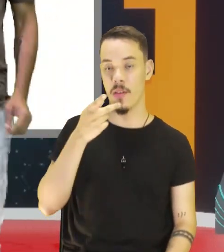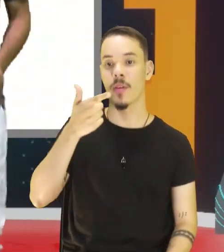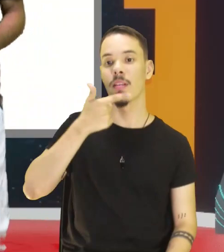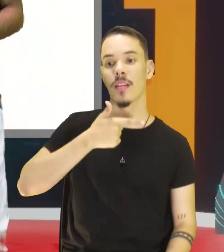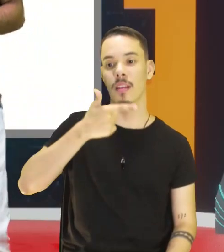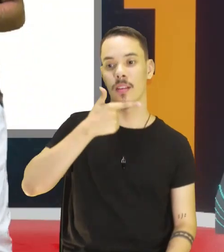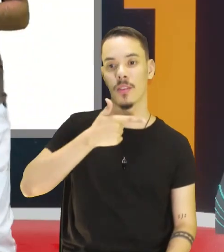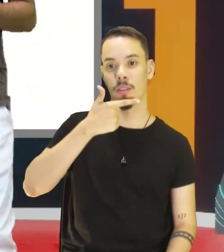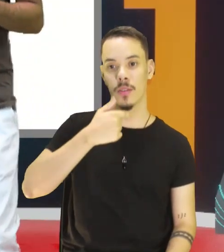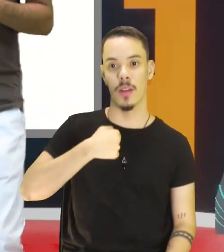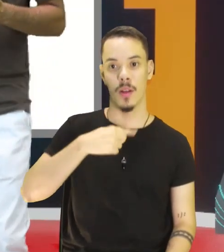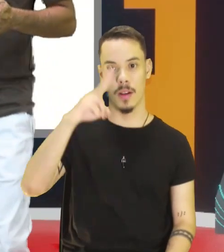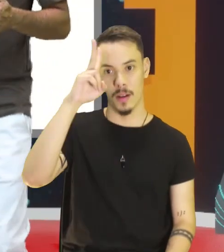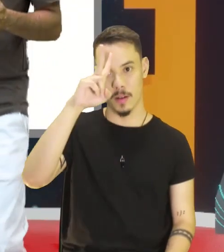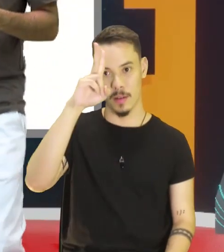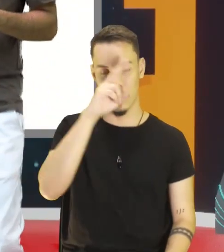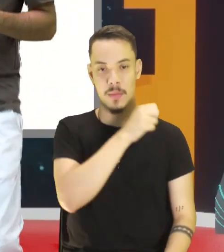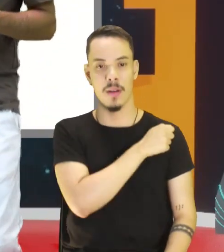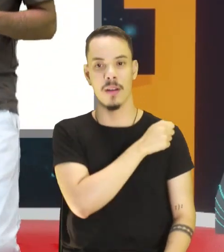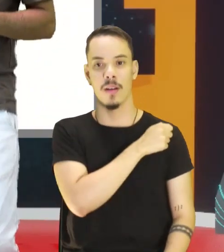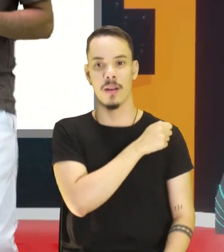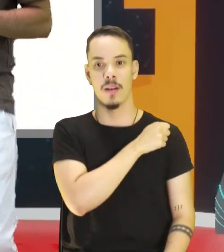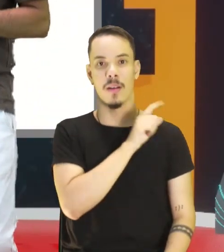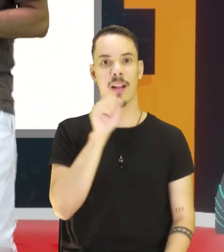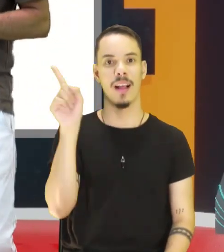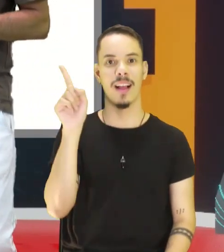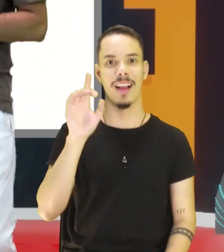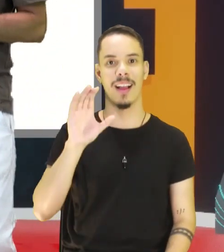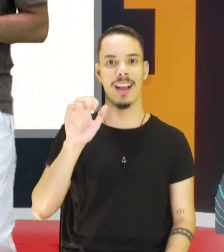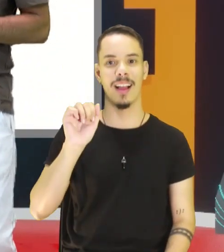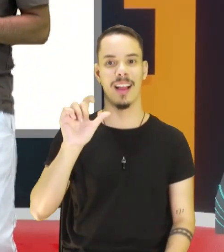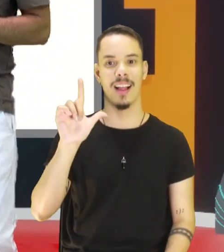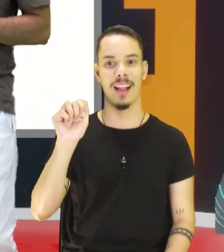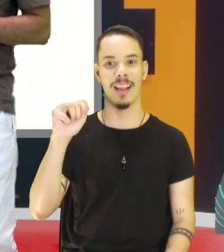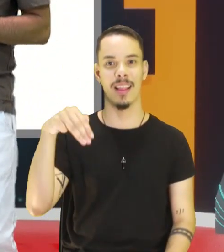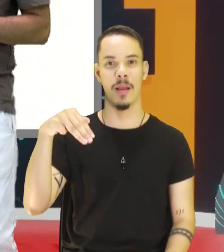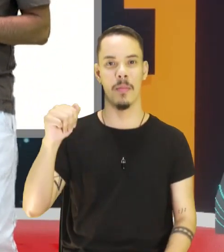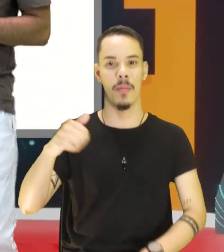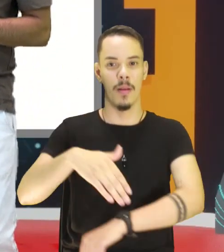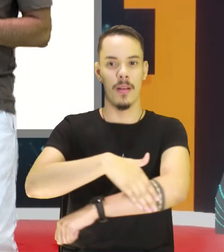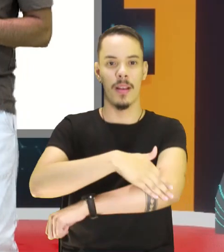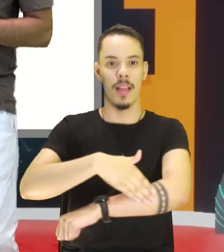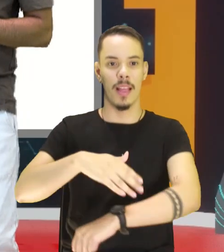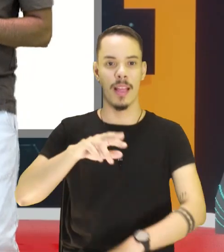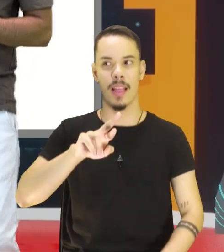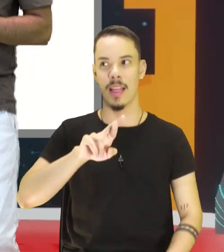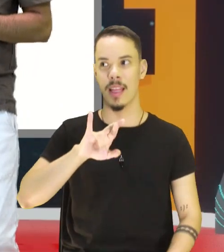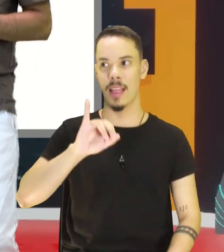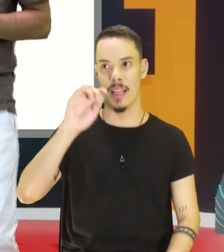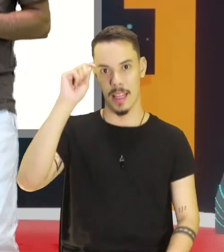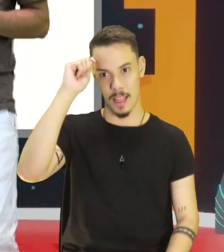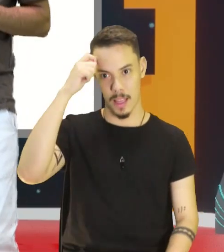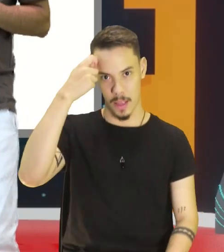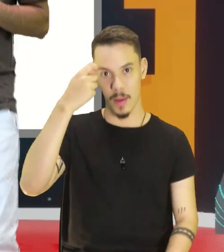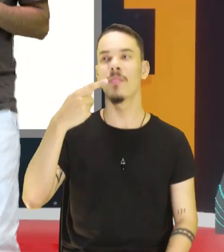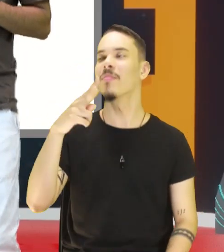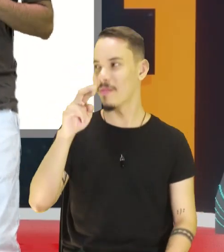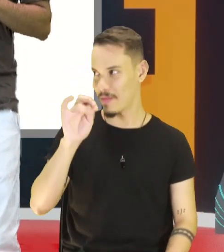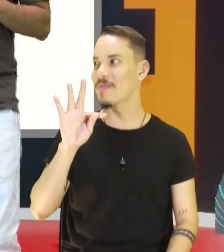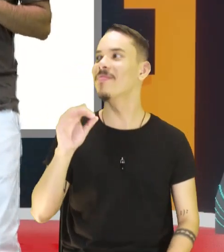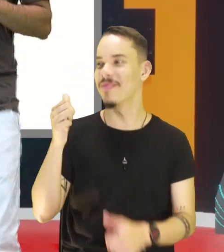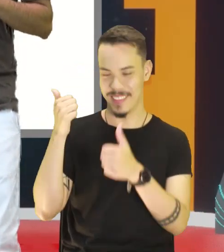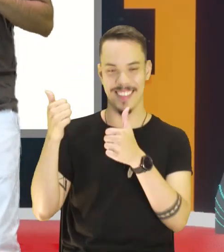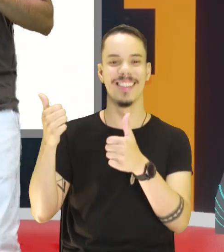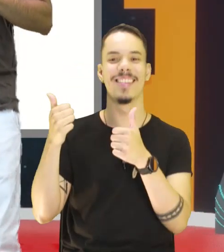lembrei da aluna de Calama, lá na margem do Rio Preto. Delícia, hein? Lembra, Vitor? Queijo